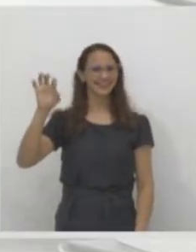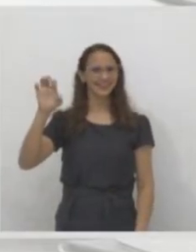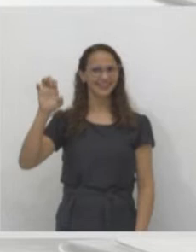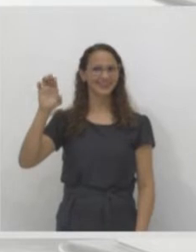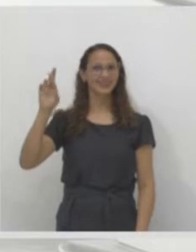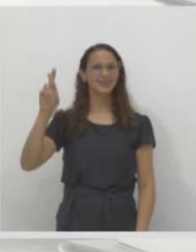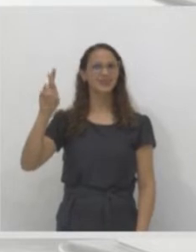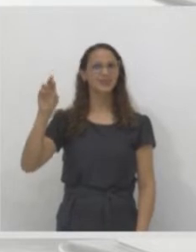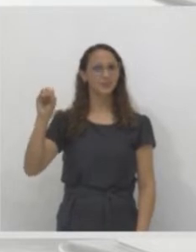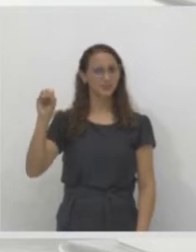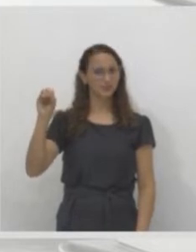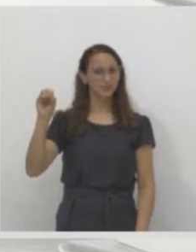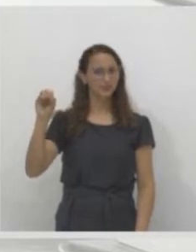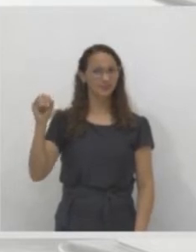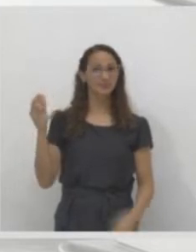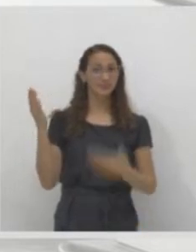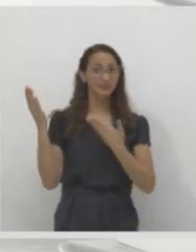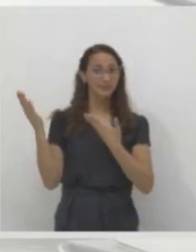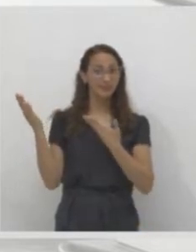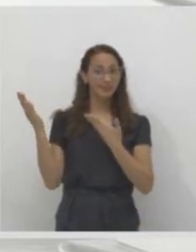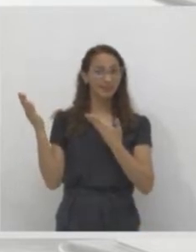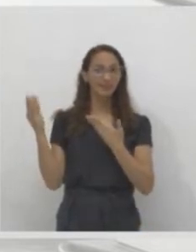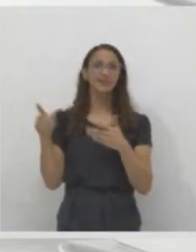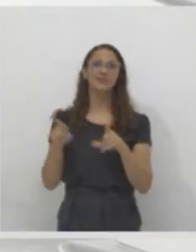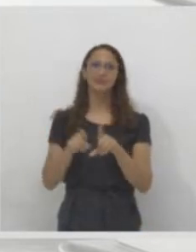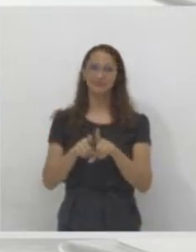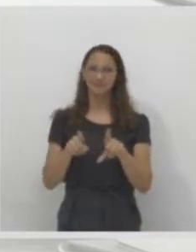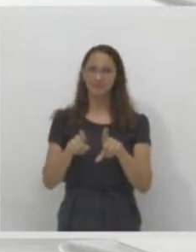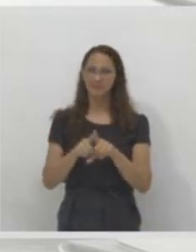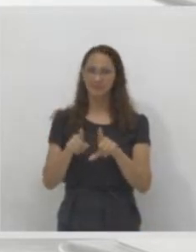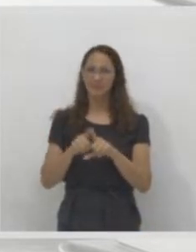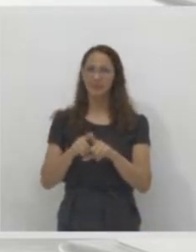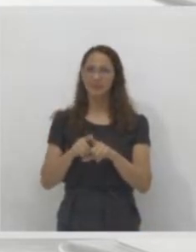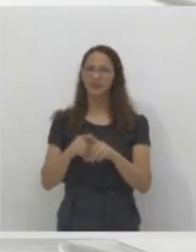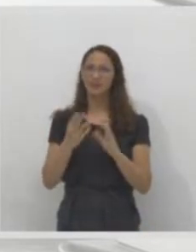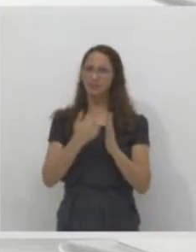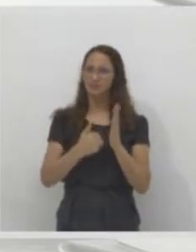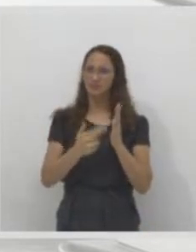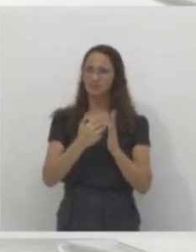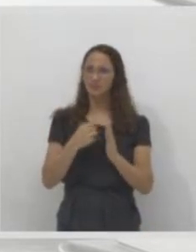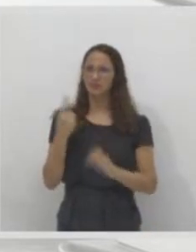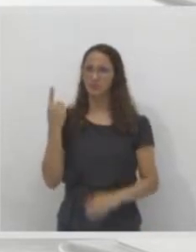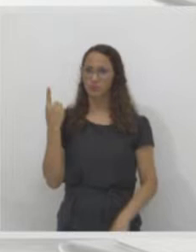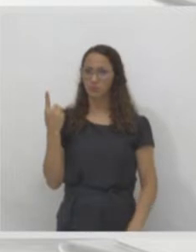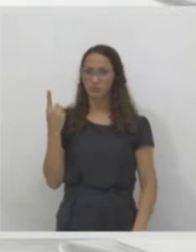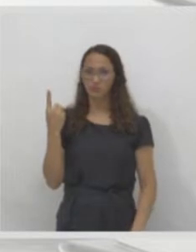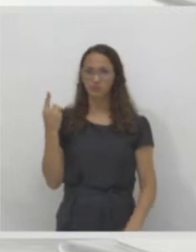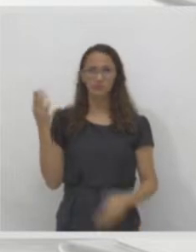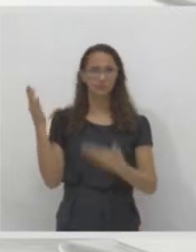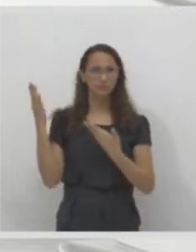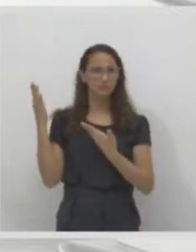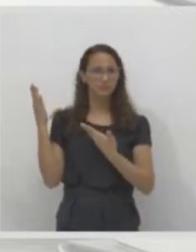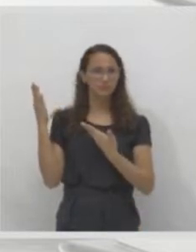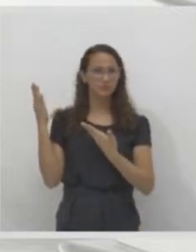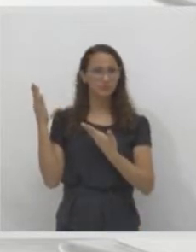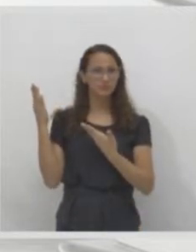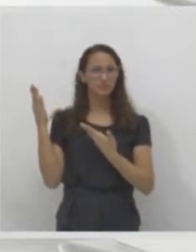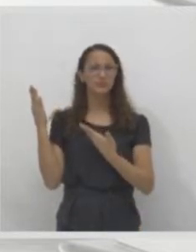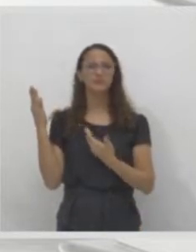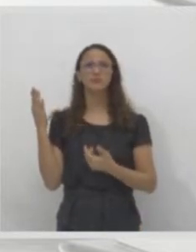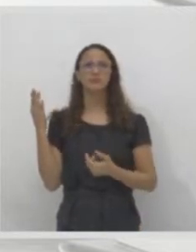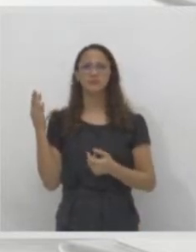Da mesma forma, genericamente, vocês podem acompanhar nessa figura 1, onde eu tenho o